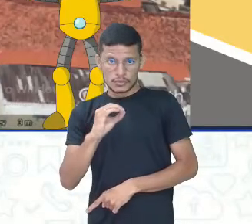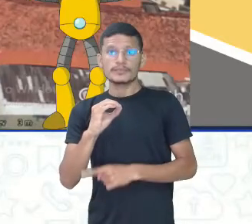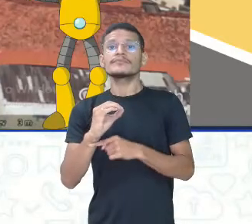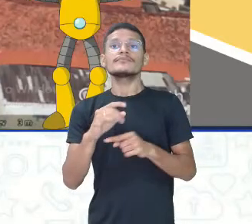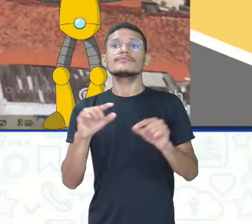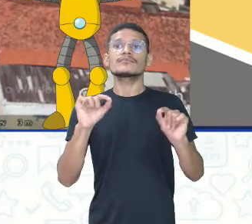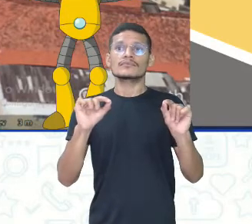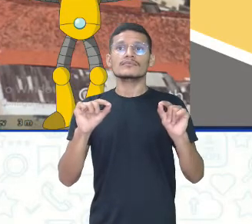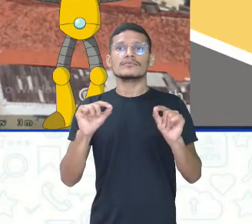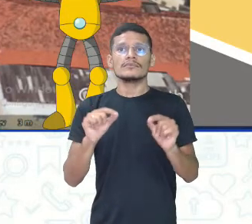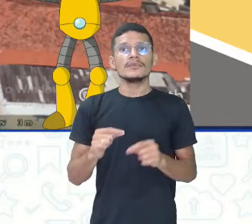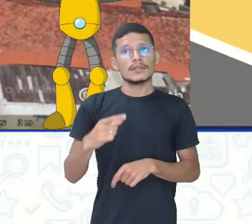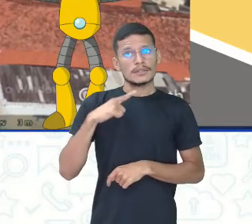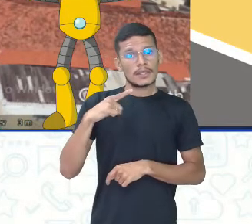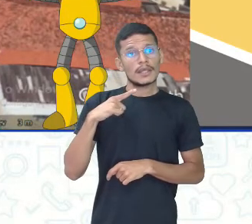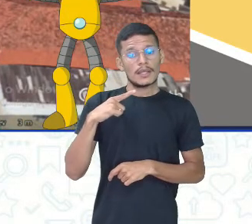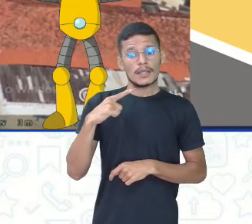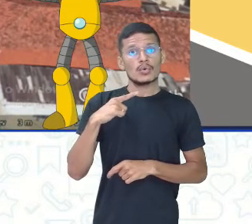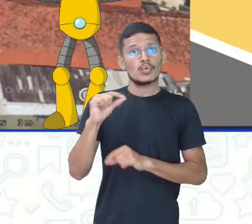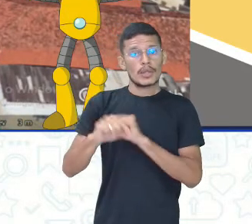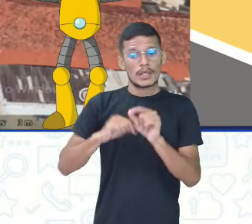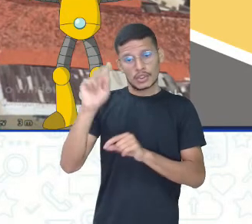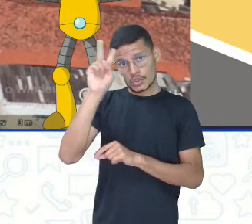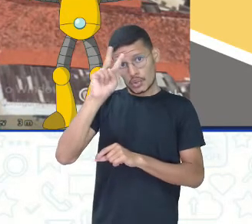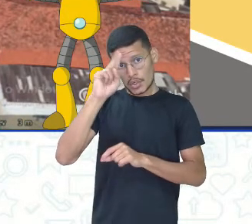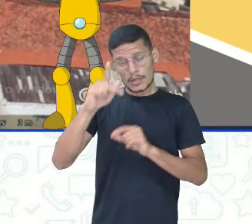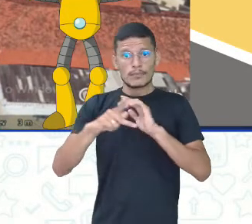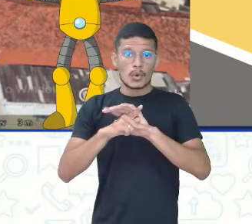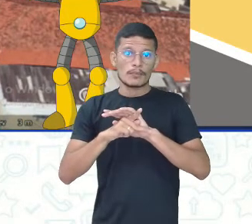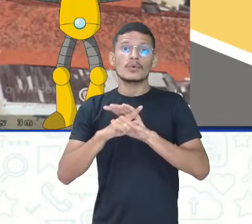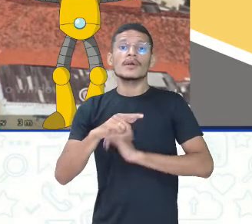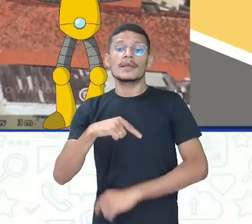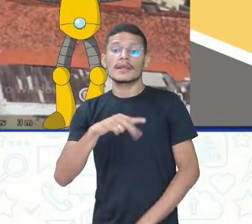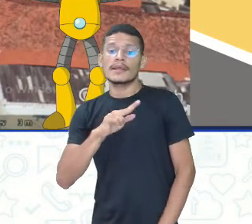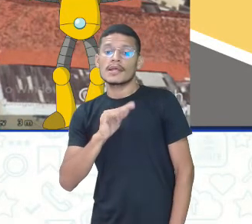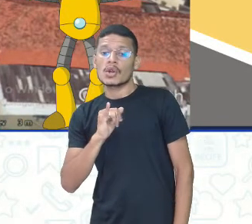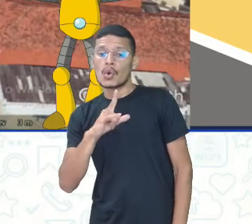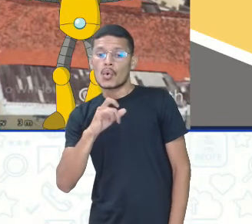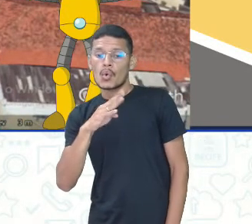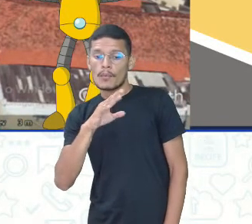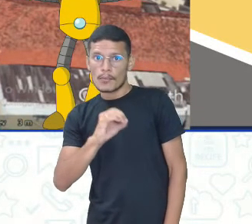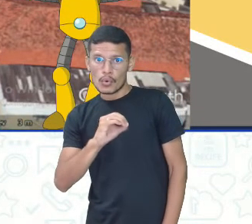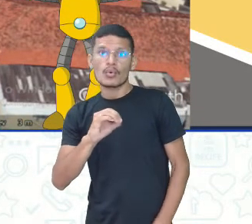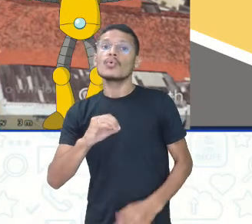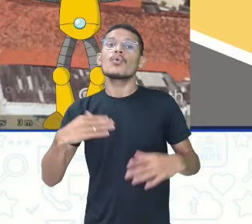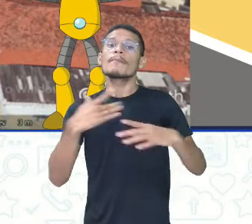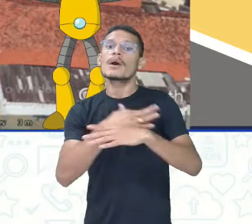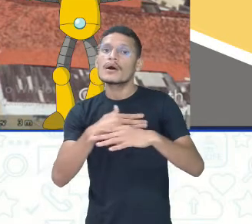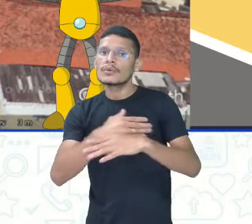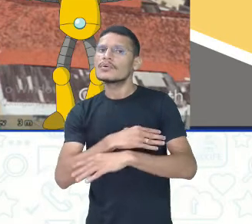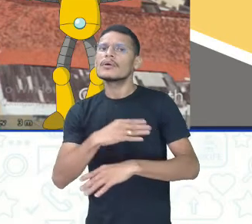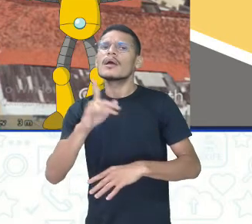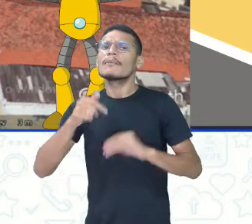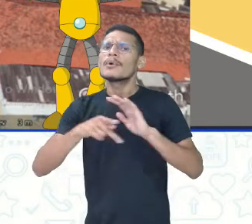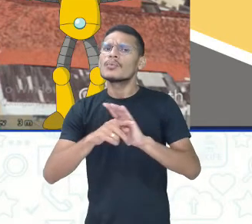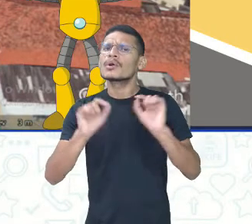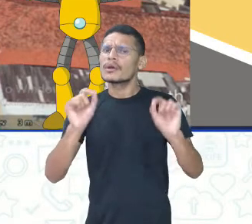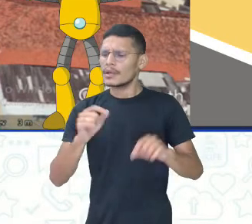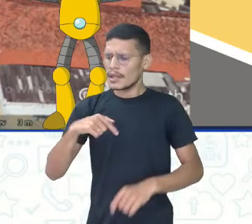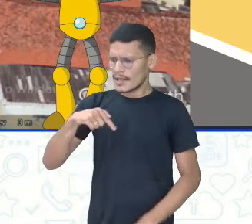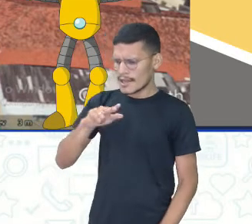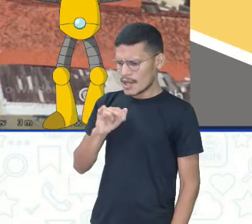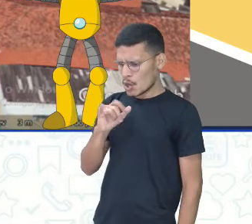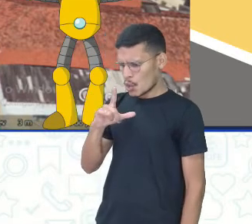Terço, nós temos, não é, essa história do quilombo urbano, né? A gente fala muito de quilombo, né, como se os